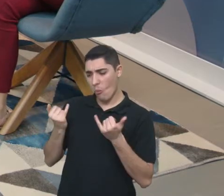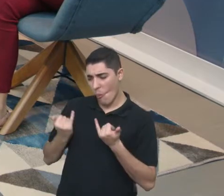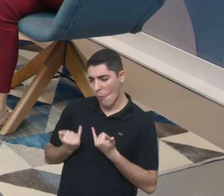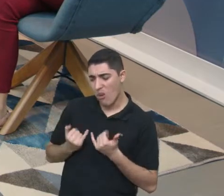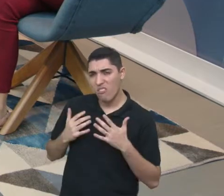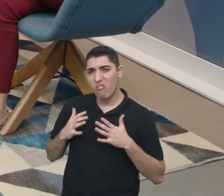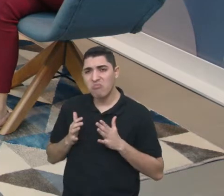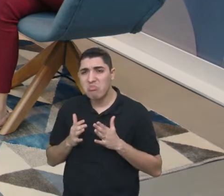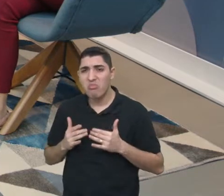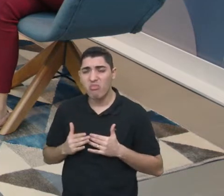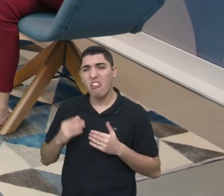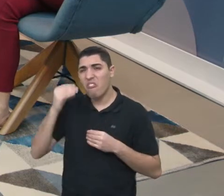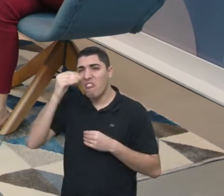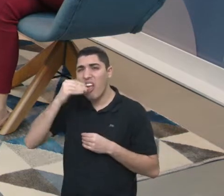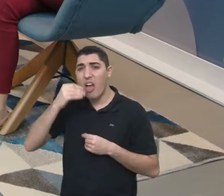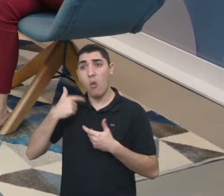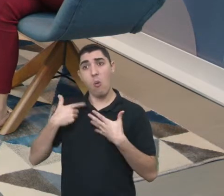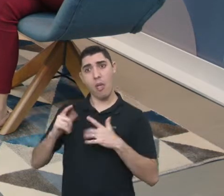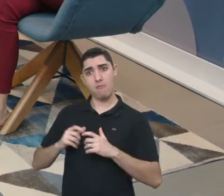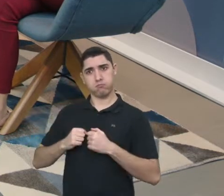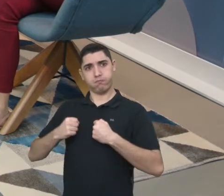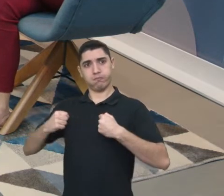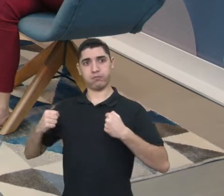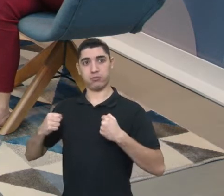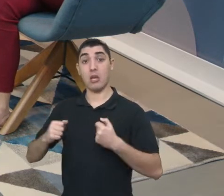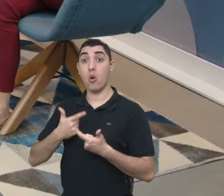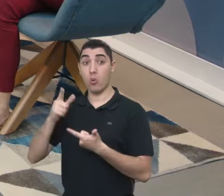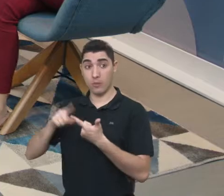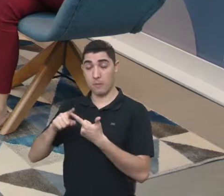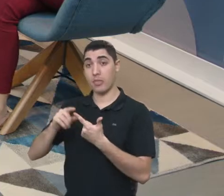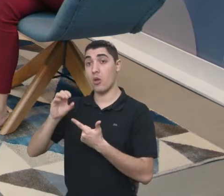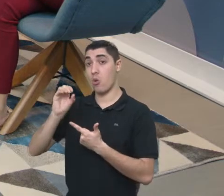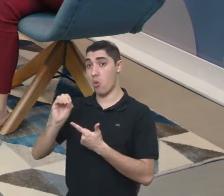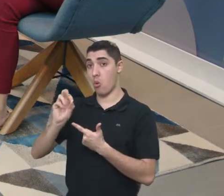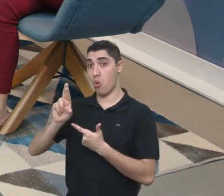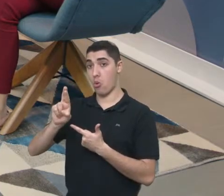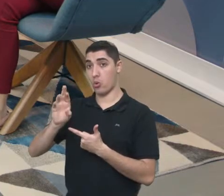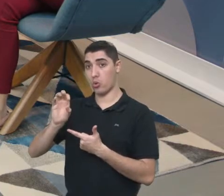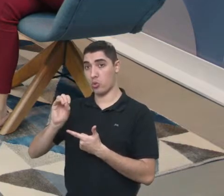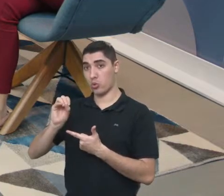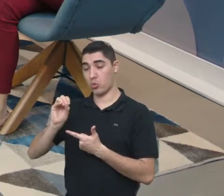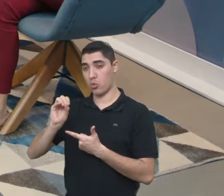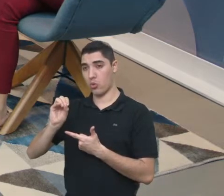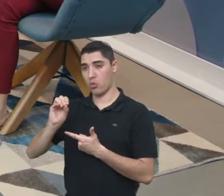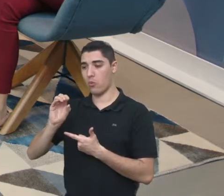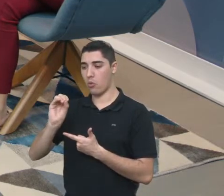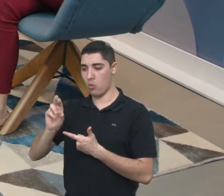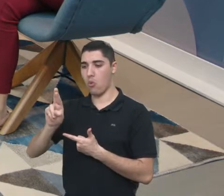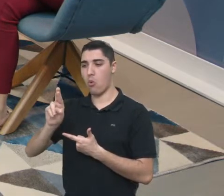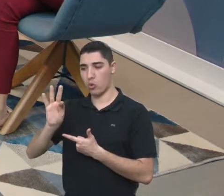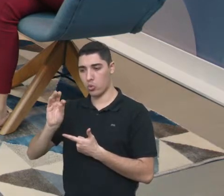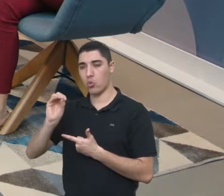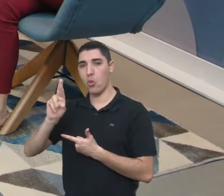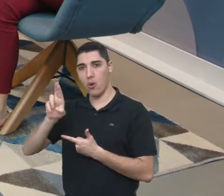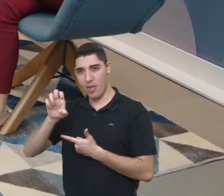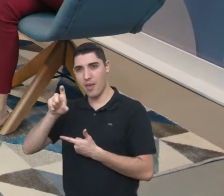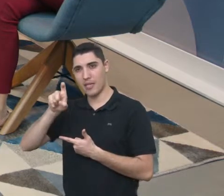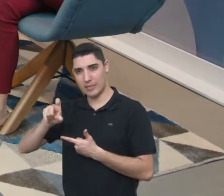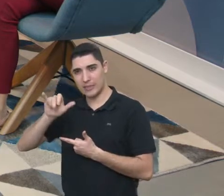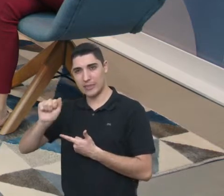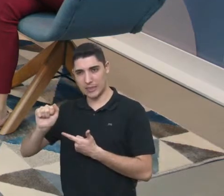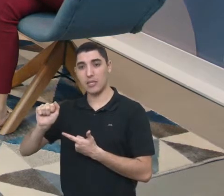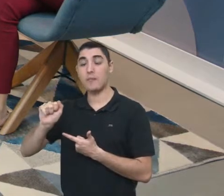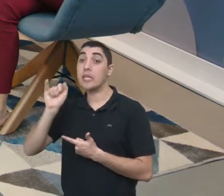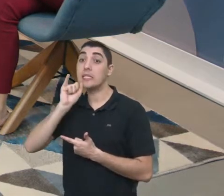crescer. Nós temos a ortorexia nervosa, que está crescendo bastante, né? Que é uma obsessão por ser saudável. É até um pouco